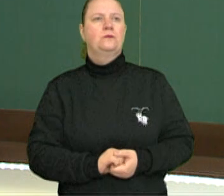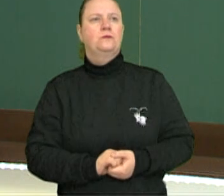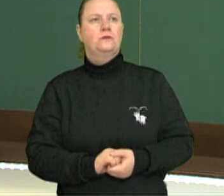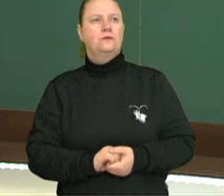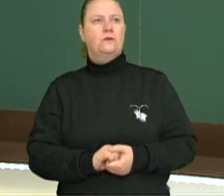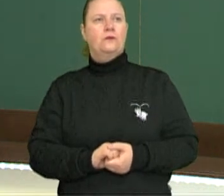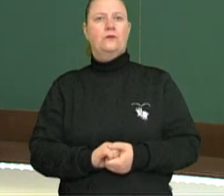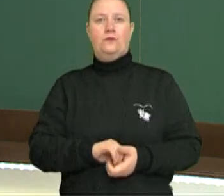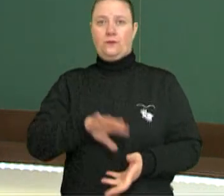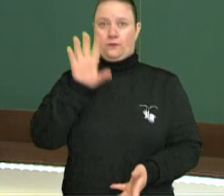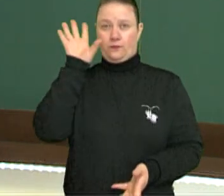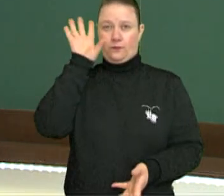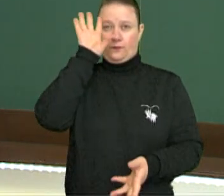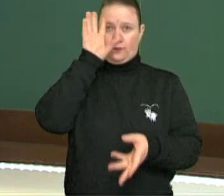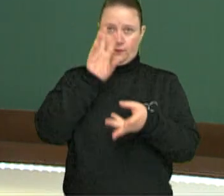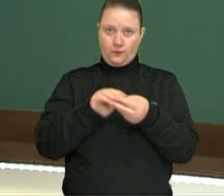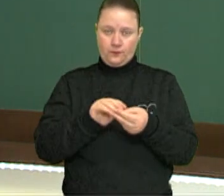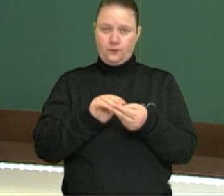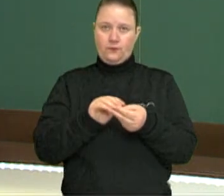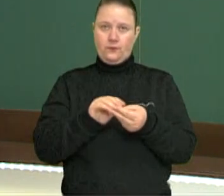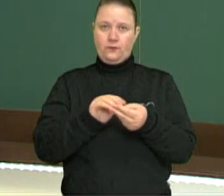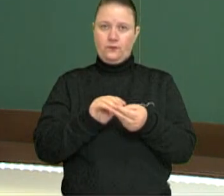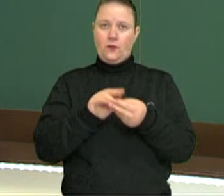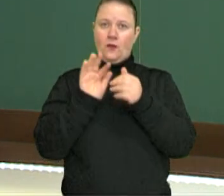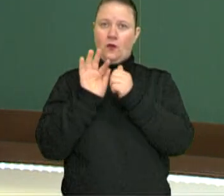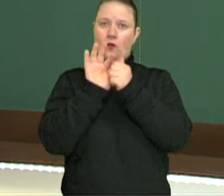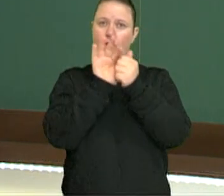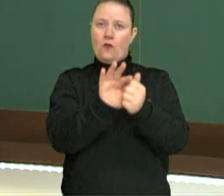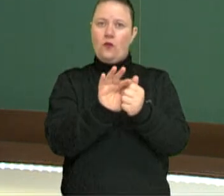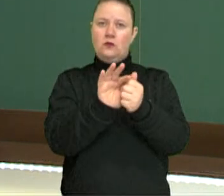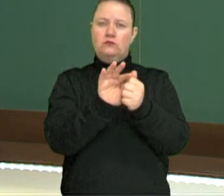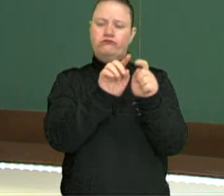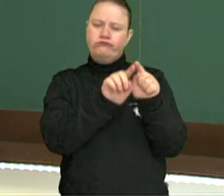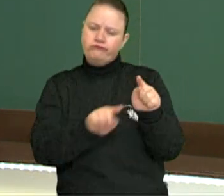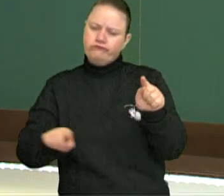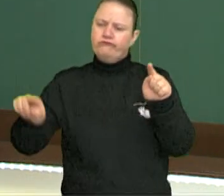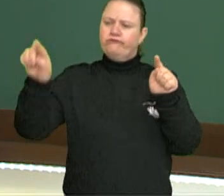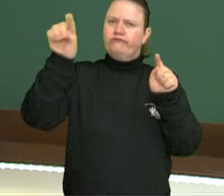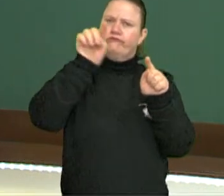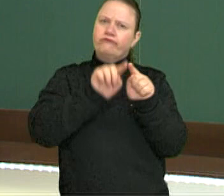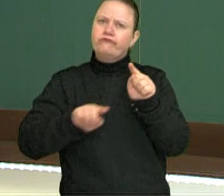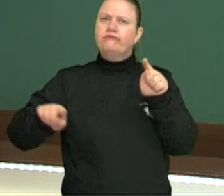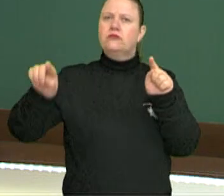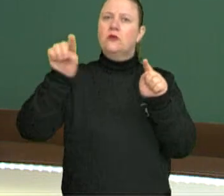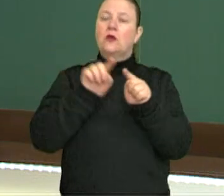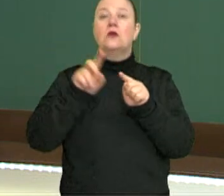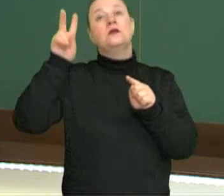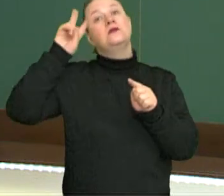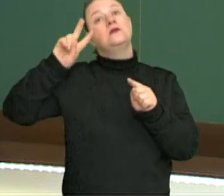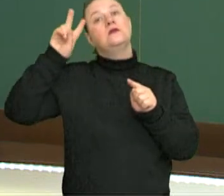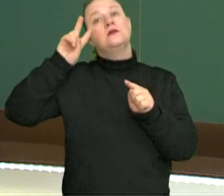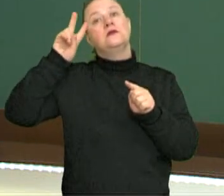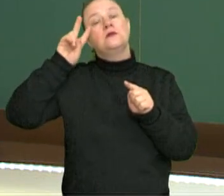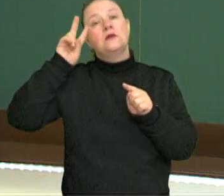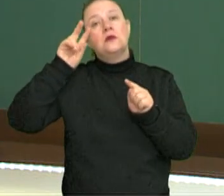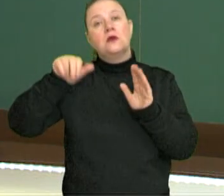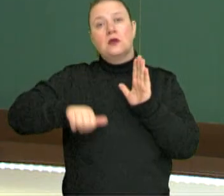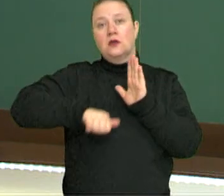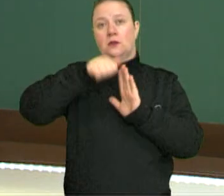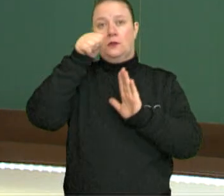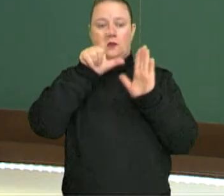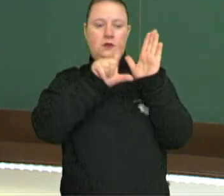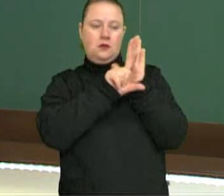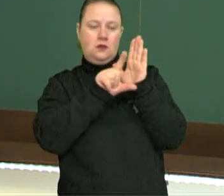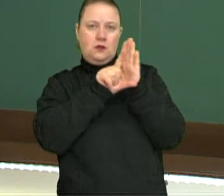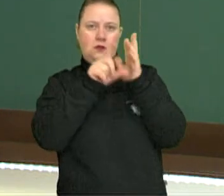Então, retomando, falamos sobre força centrípeta, né? E para isso nós tivemos que relembrar da situação da primeira lei de